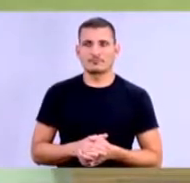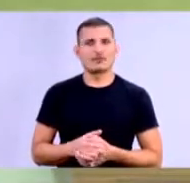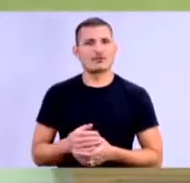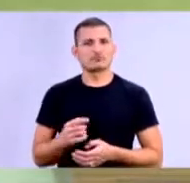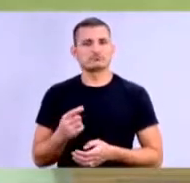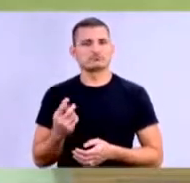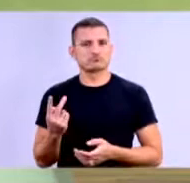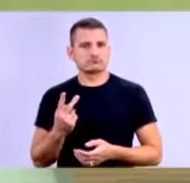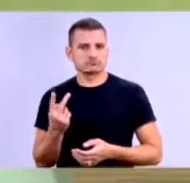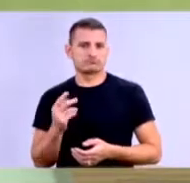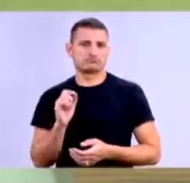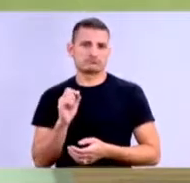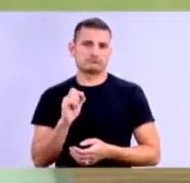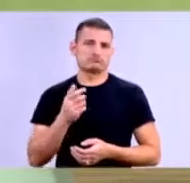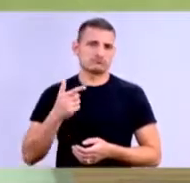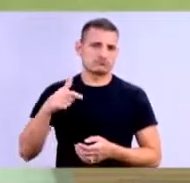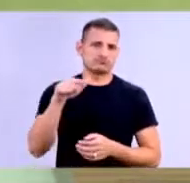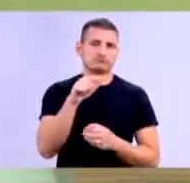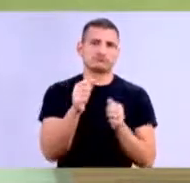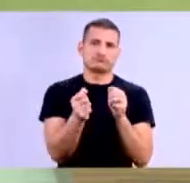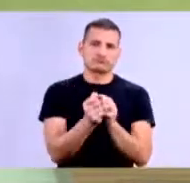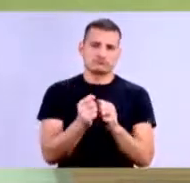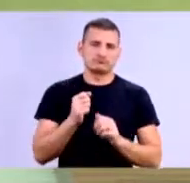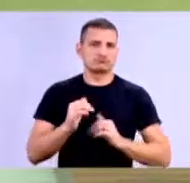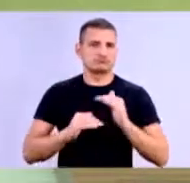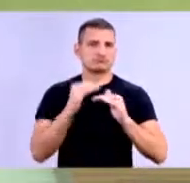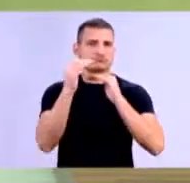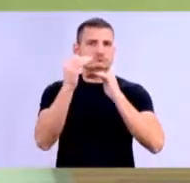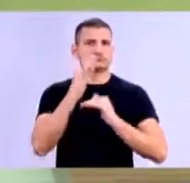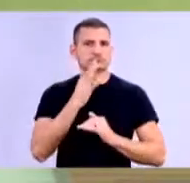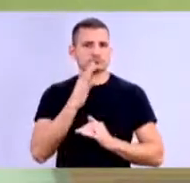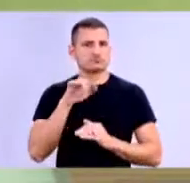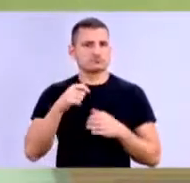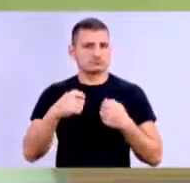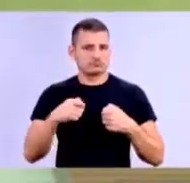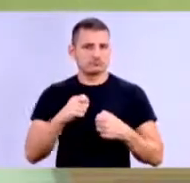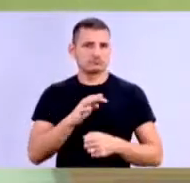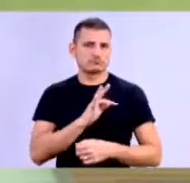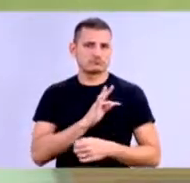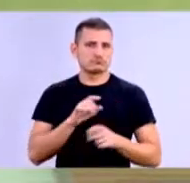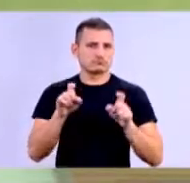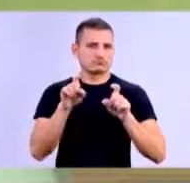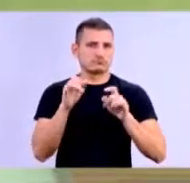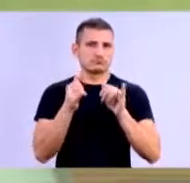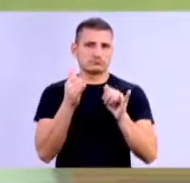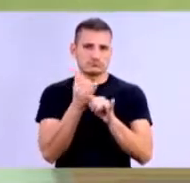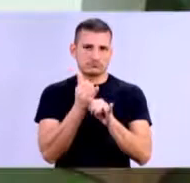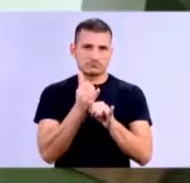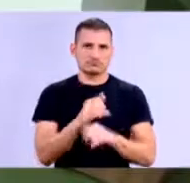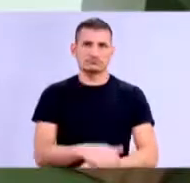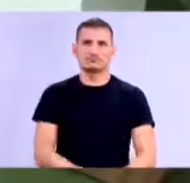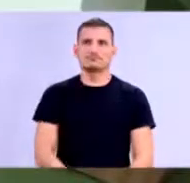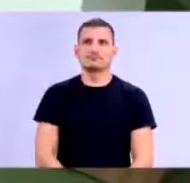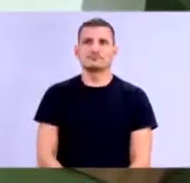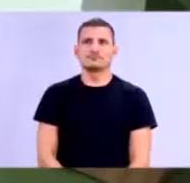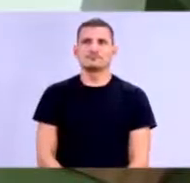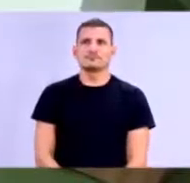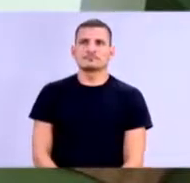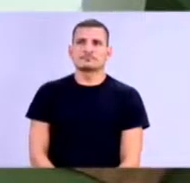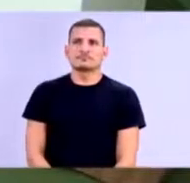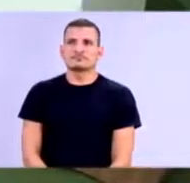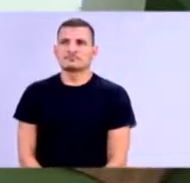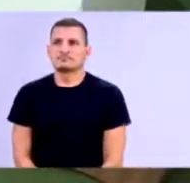você o conhecimento que lhe é necessário para o técnico em informática para a internet. Isso mesmo.